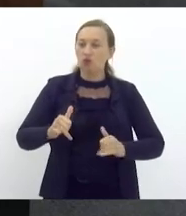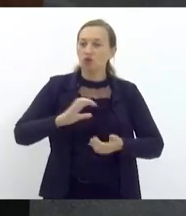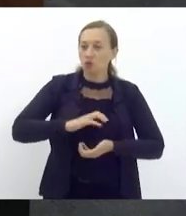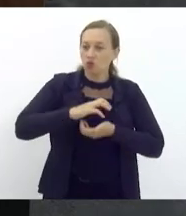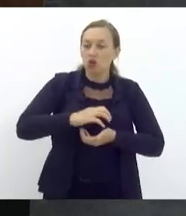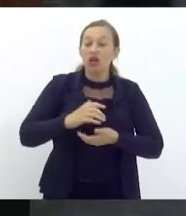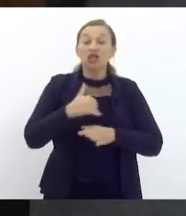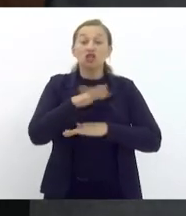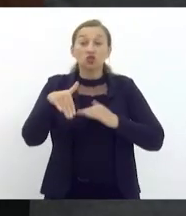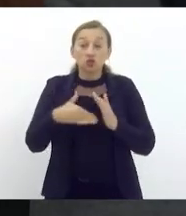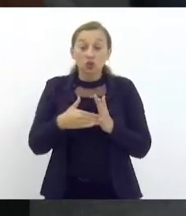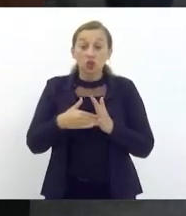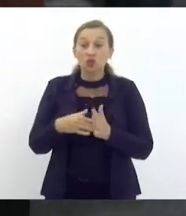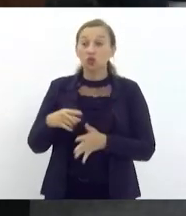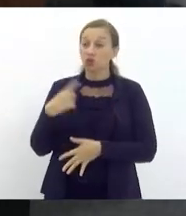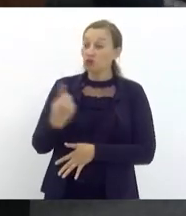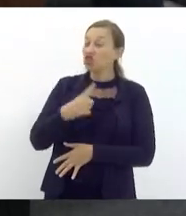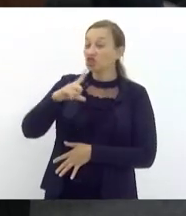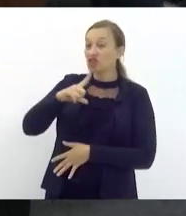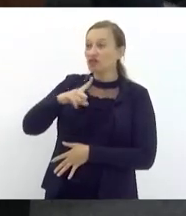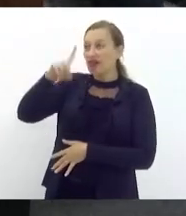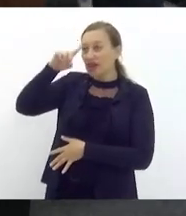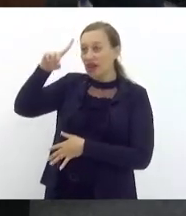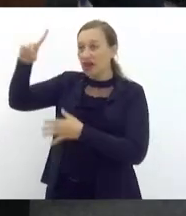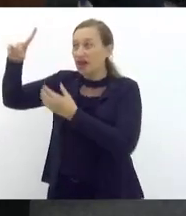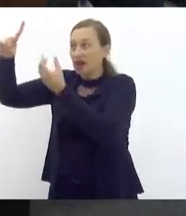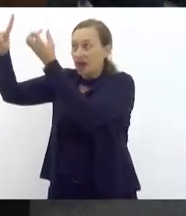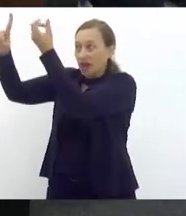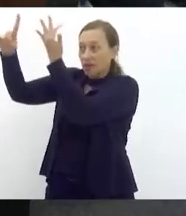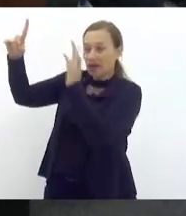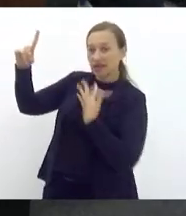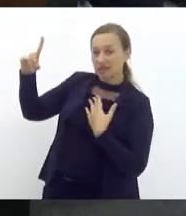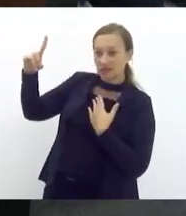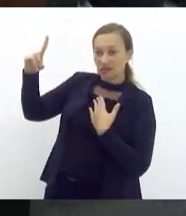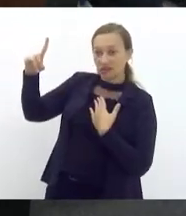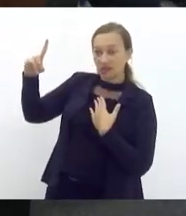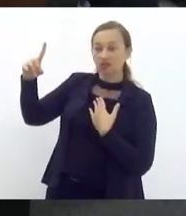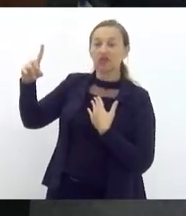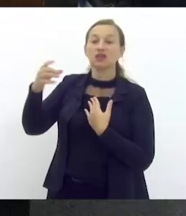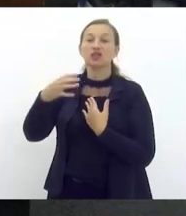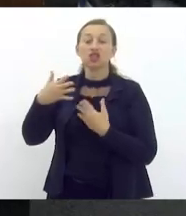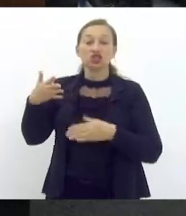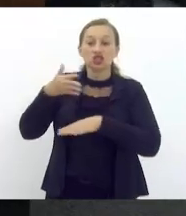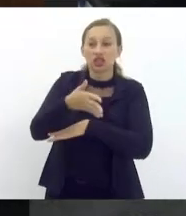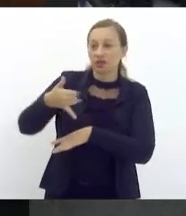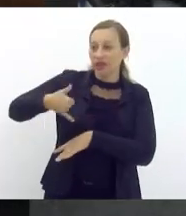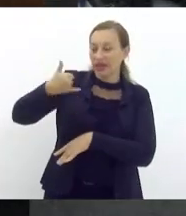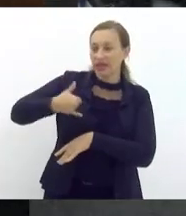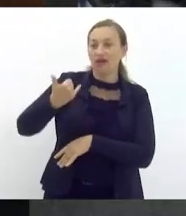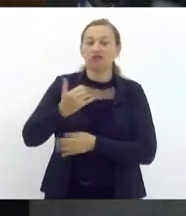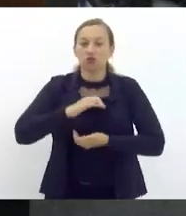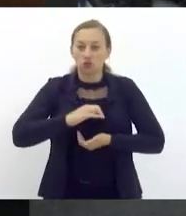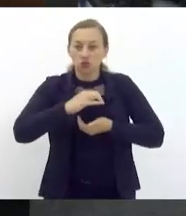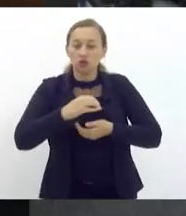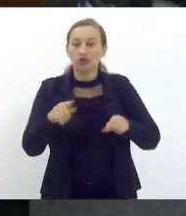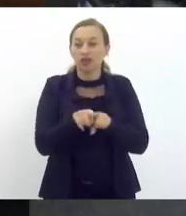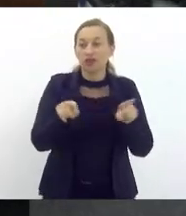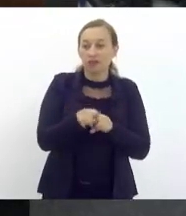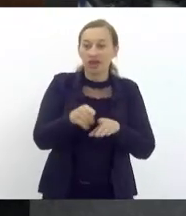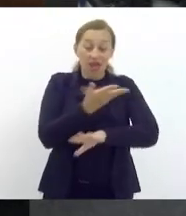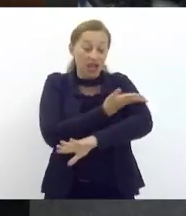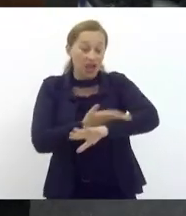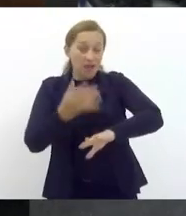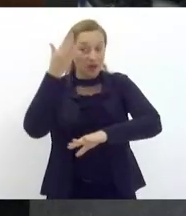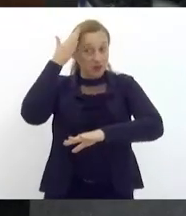tivermos a benção do Deus Divino chegaremos a ser idoso também porque é um privilégio ter os cabelos brancos